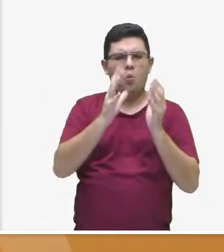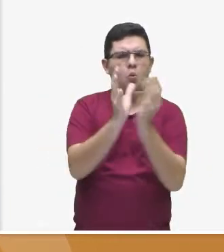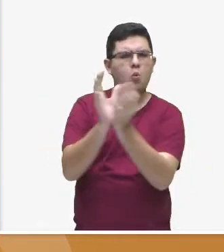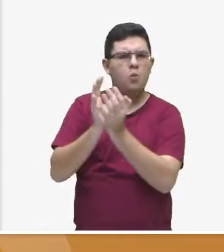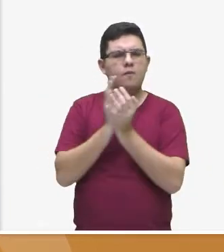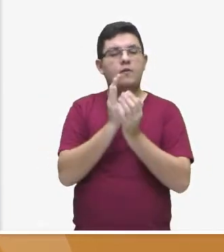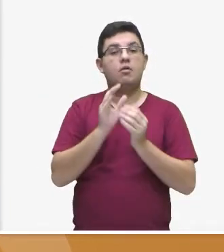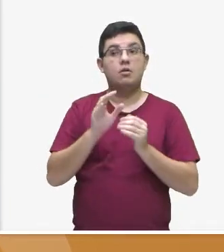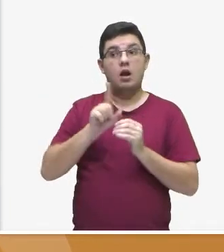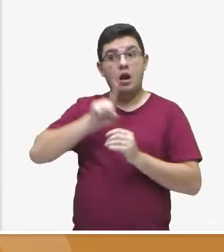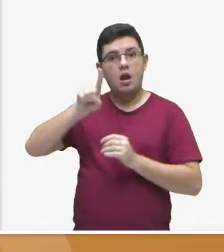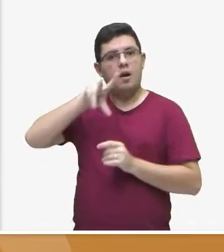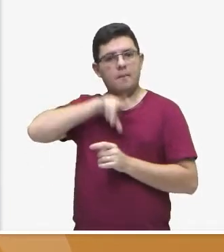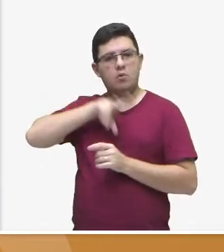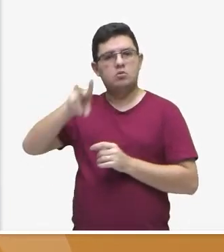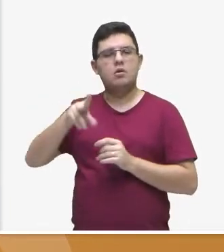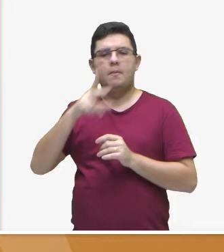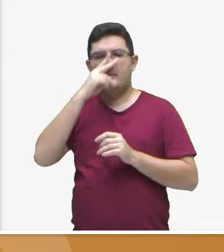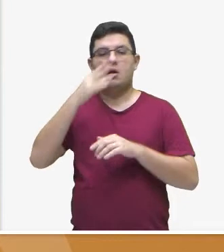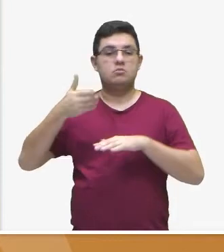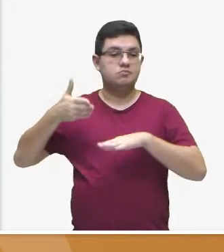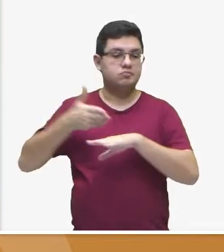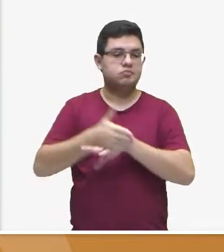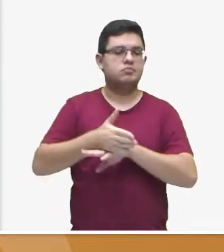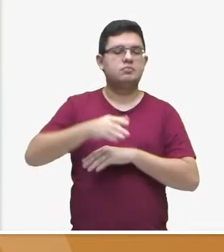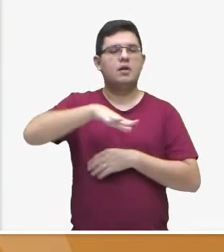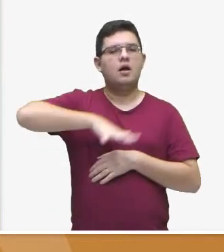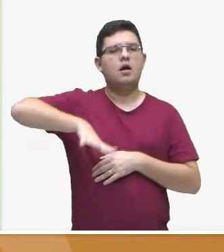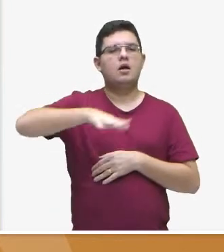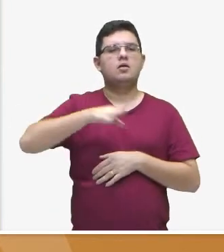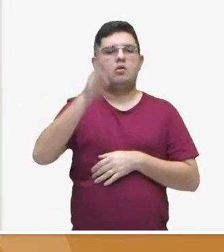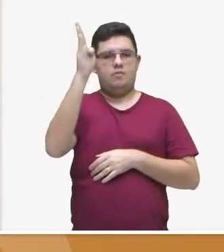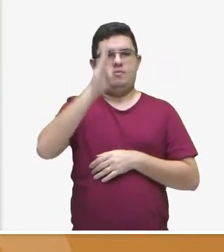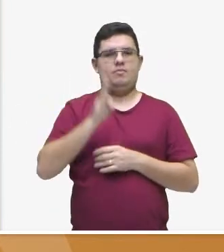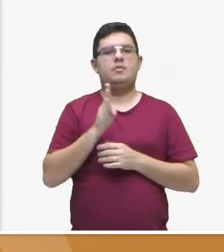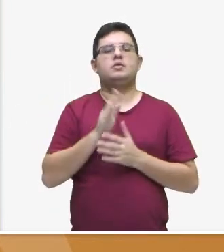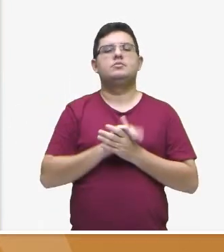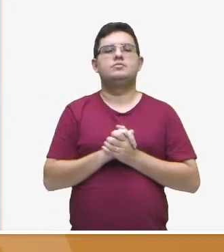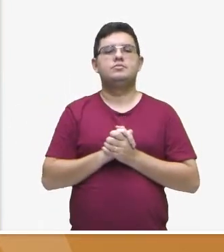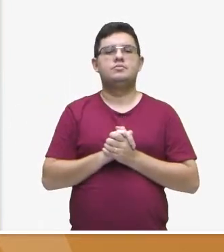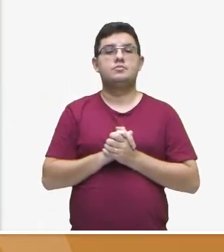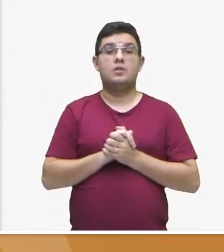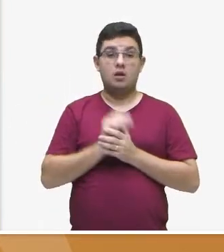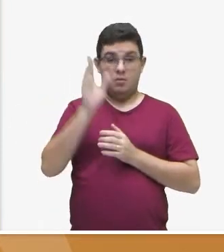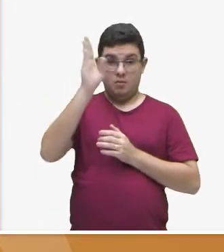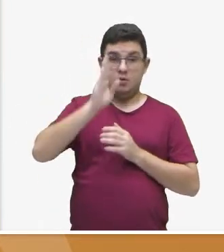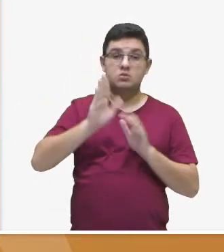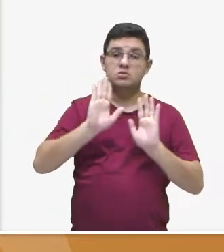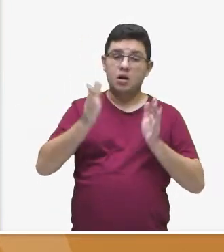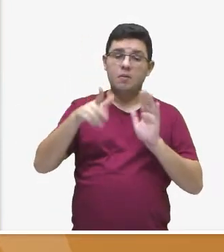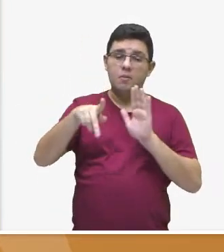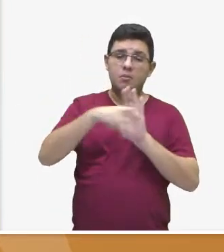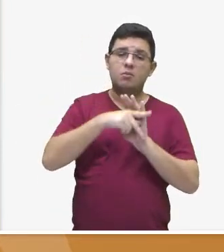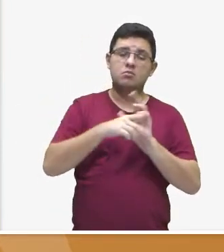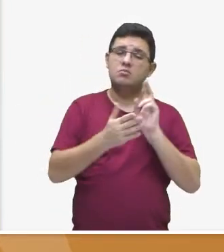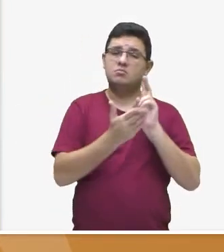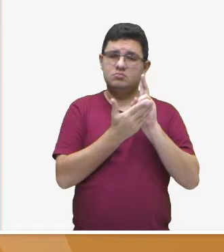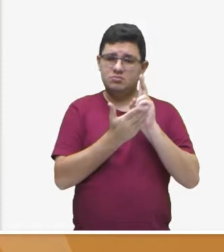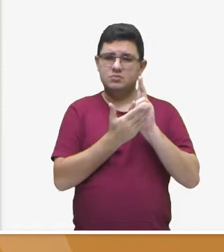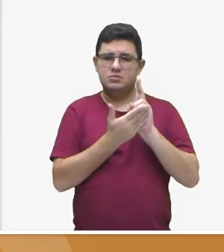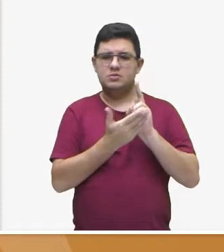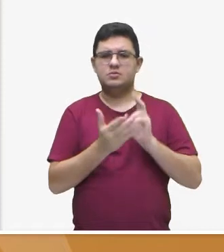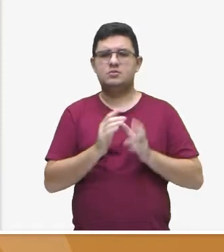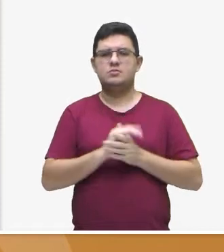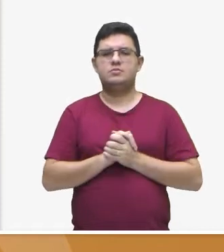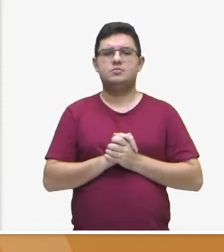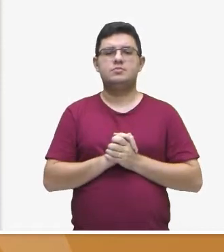portugueses, então, invadiram um território que era de pessoas que viviam aqui. E que, como